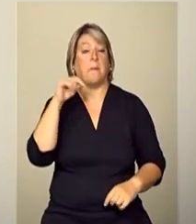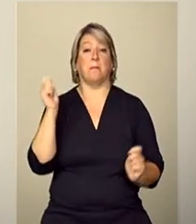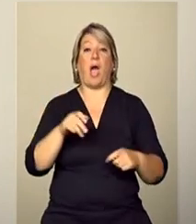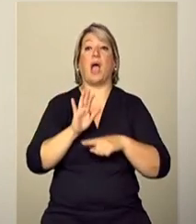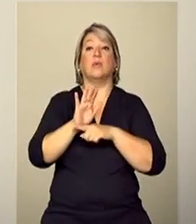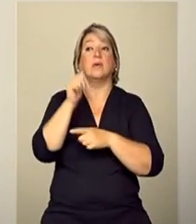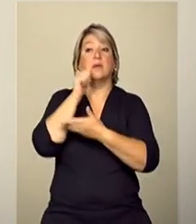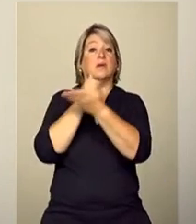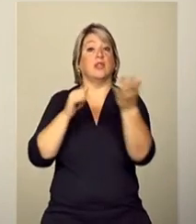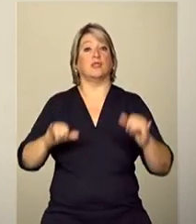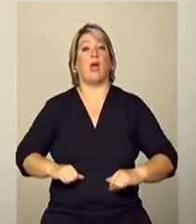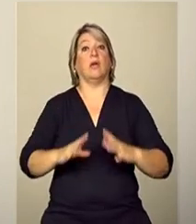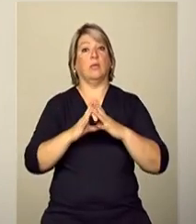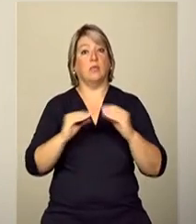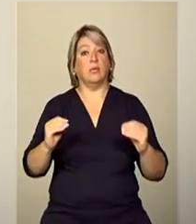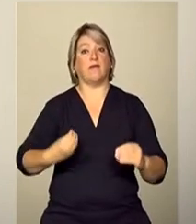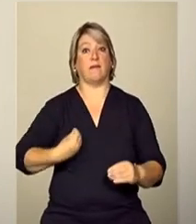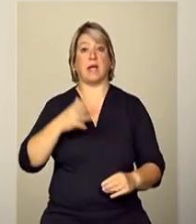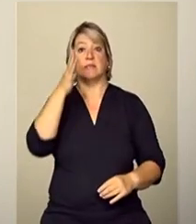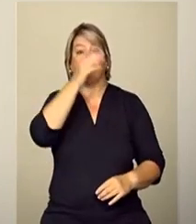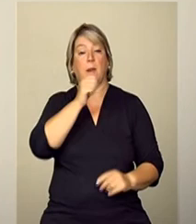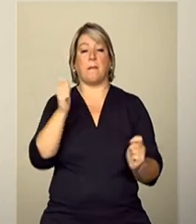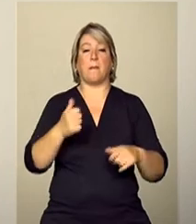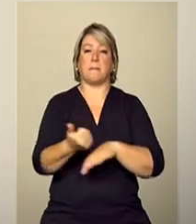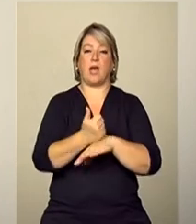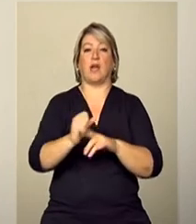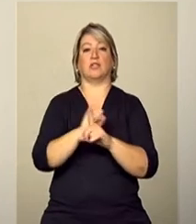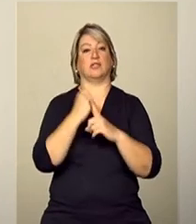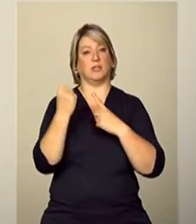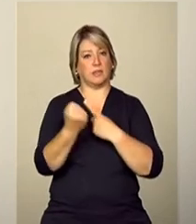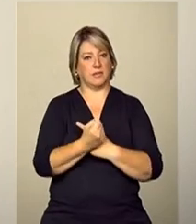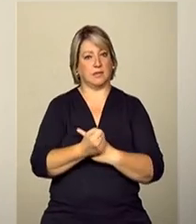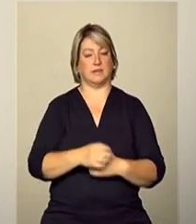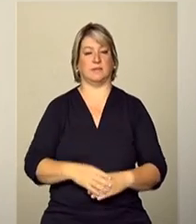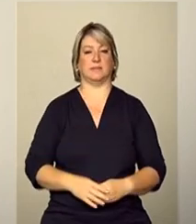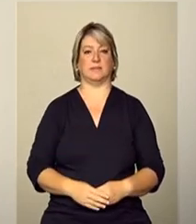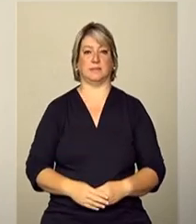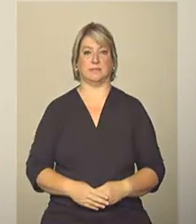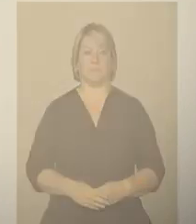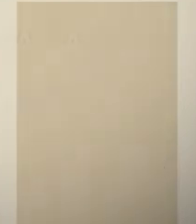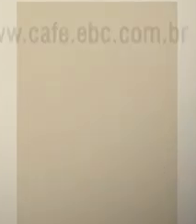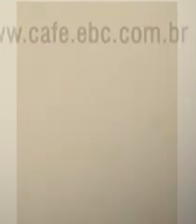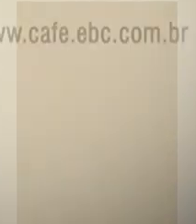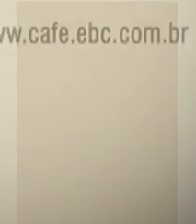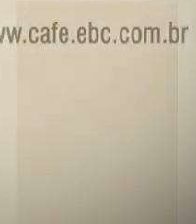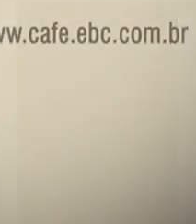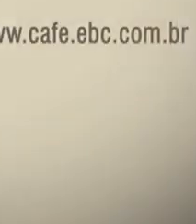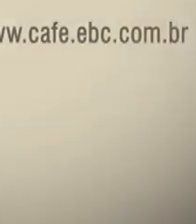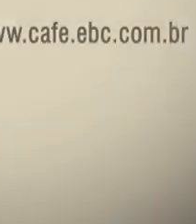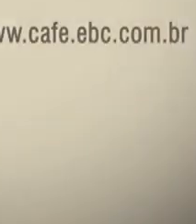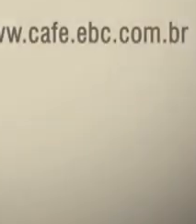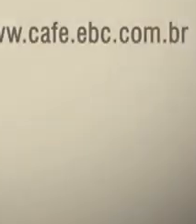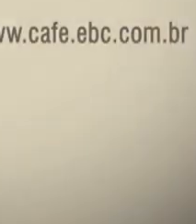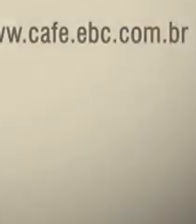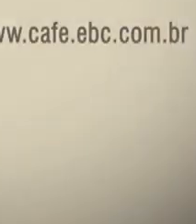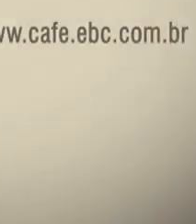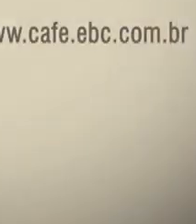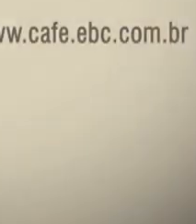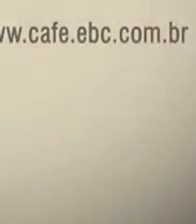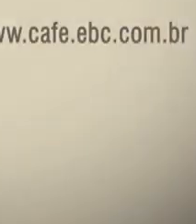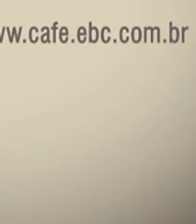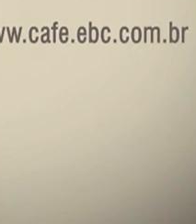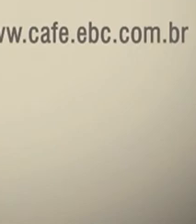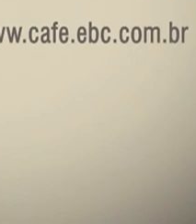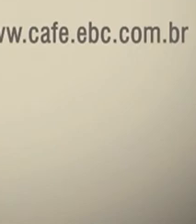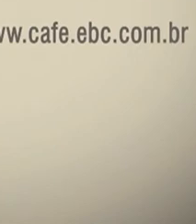uma mulher e vai transformar para melhor a nossa sociedade E obrigado por você